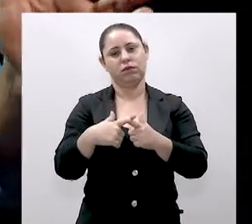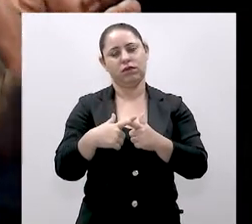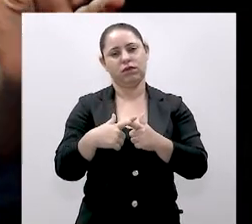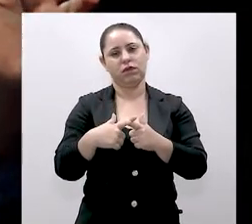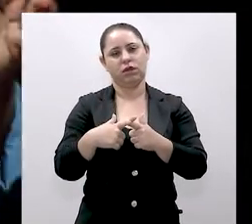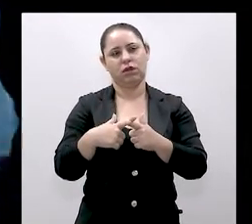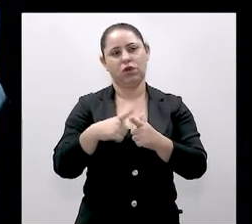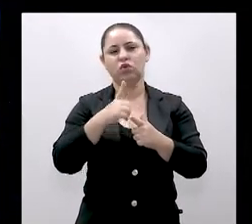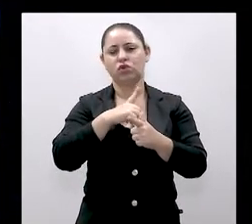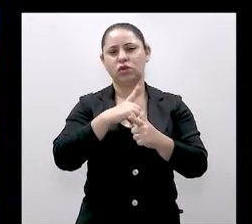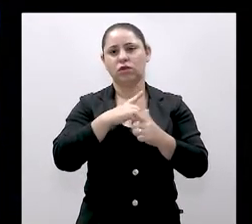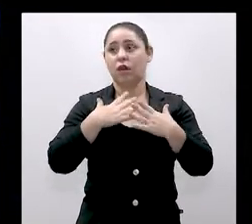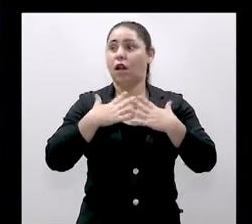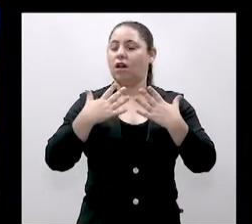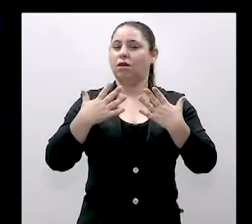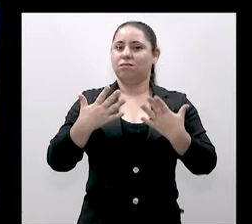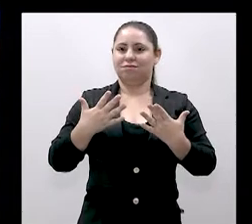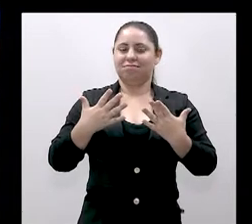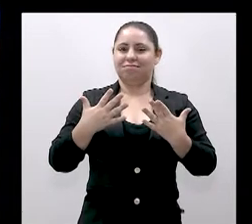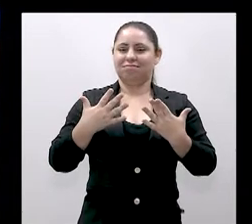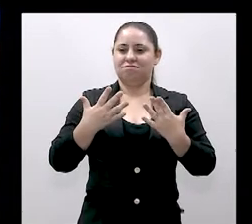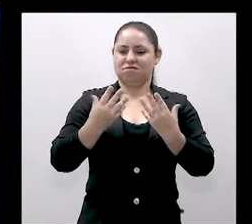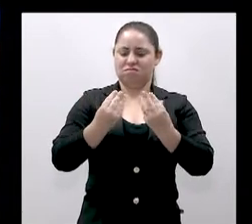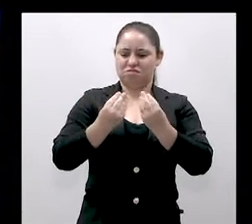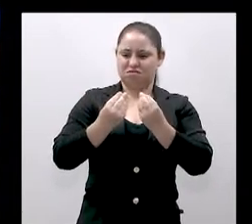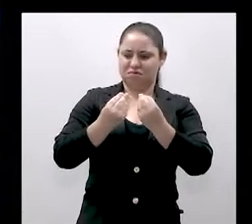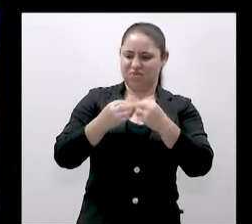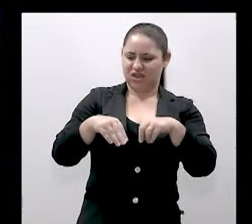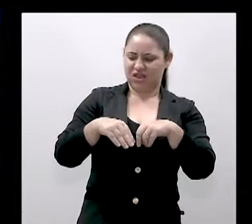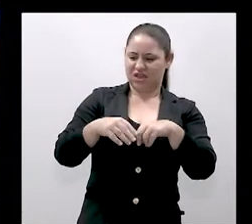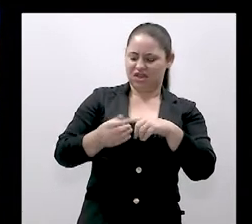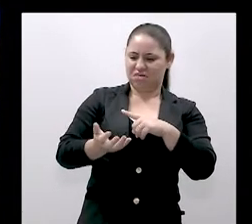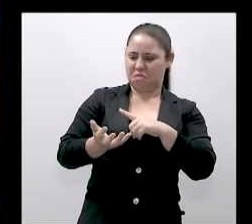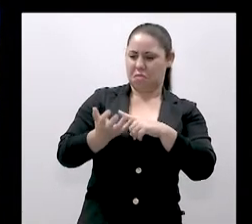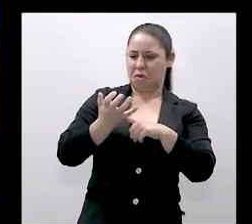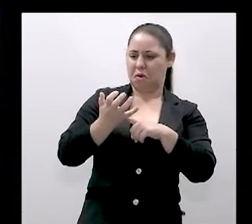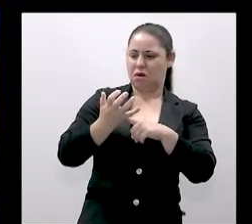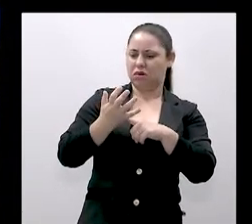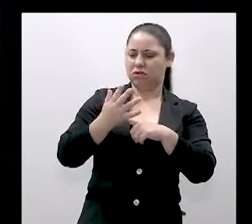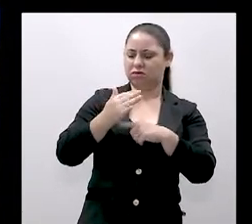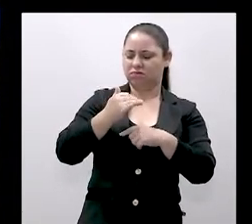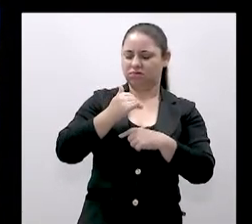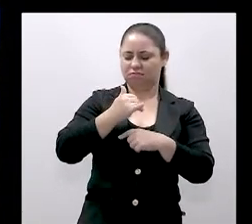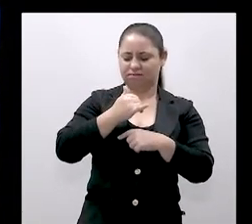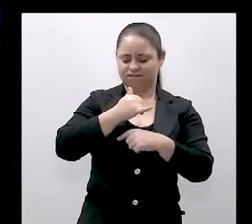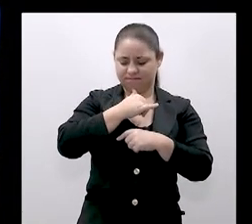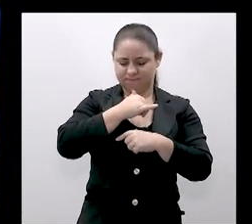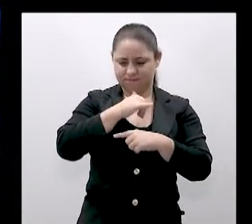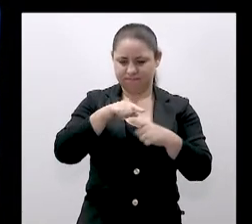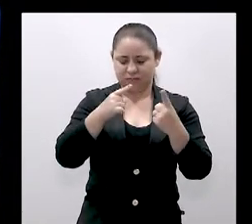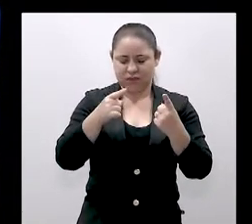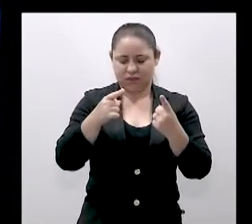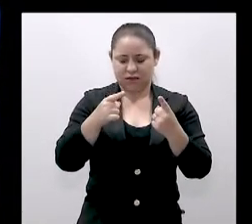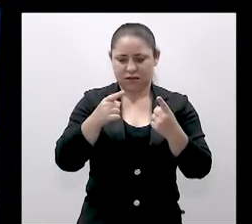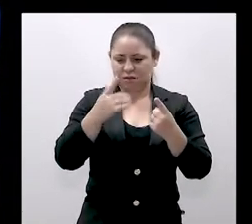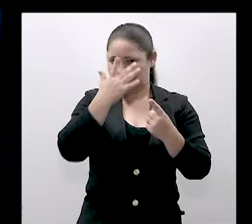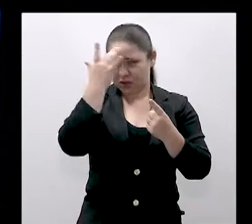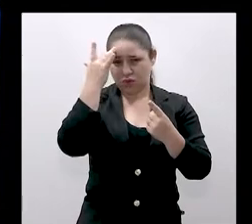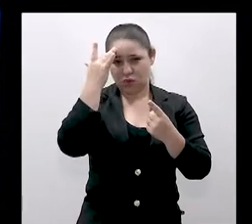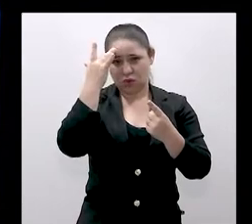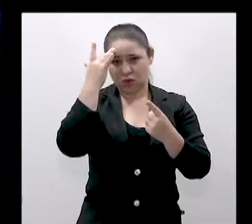porque eu tive surpresas eu tive frustrações com os amigos mas se vê Grande as